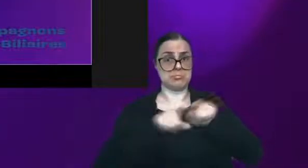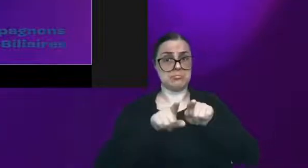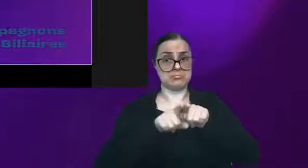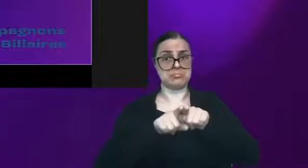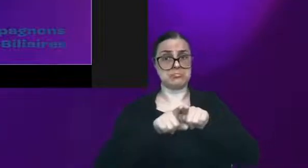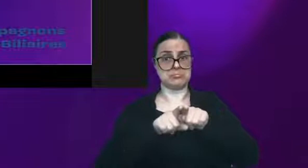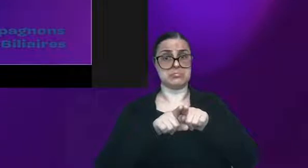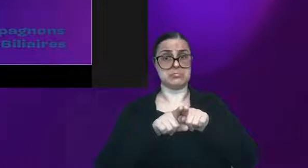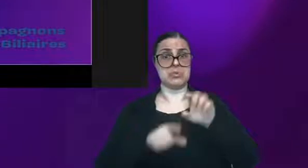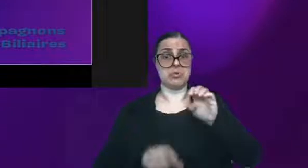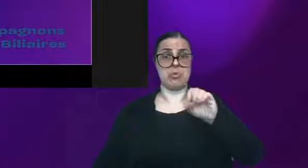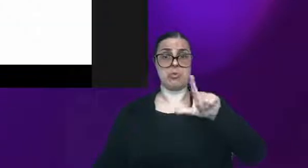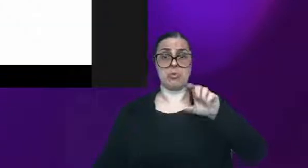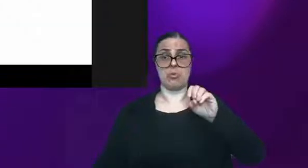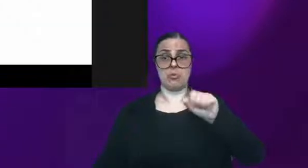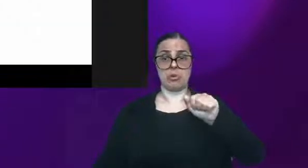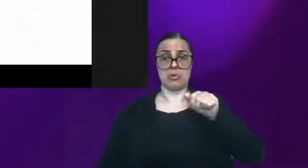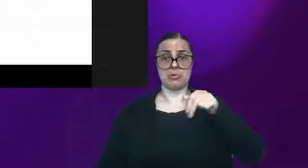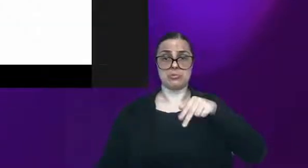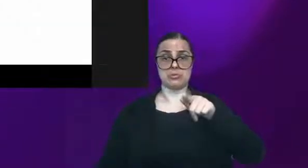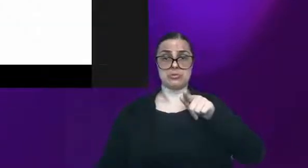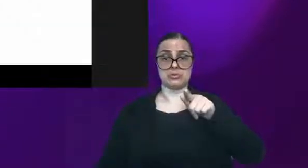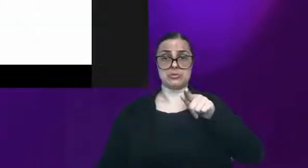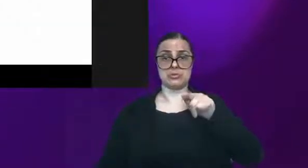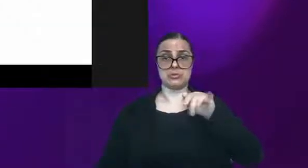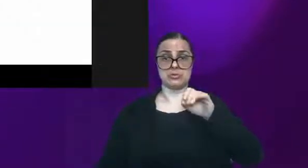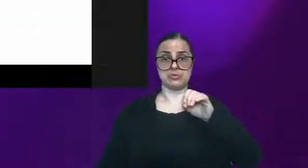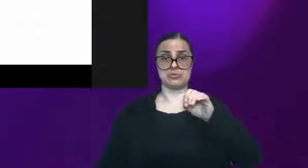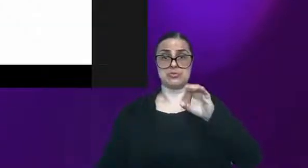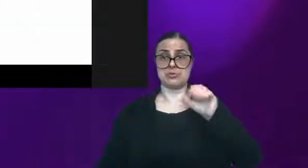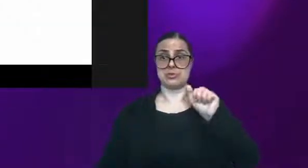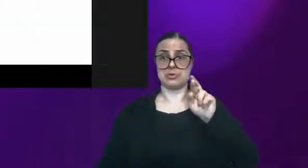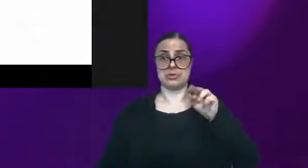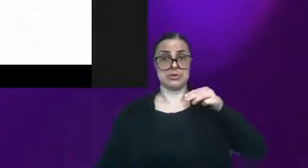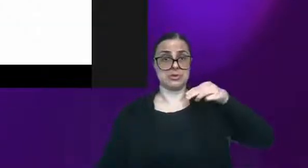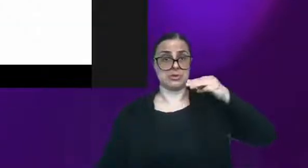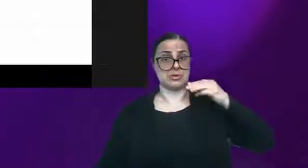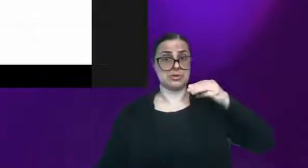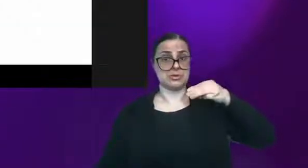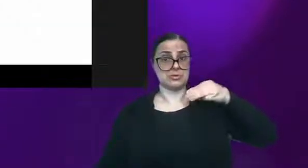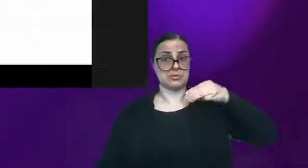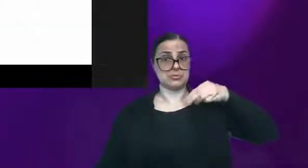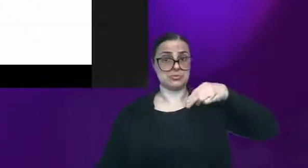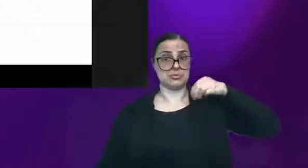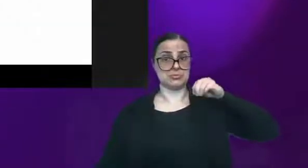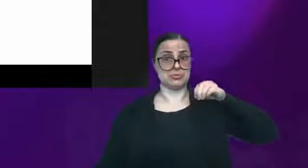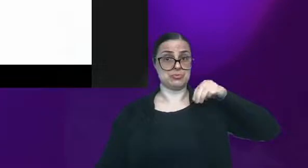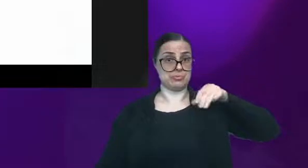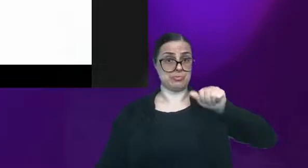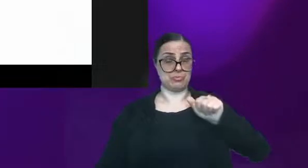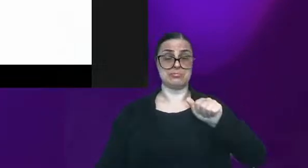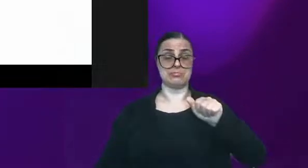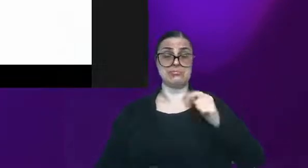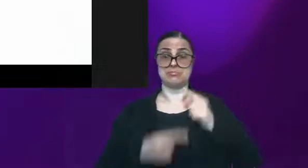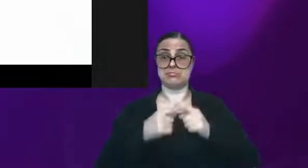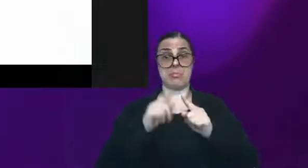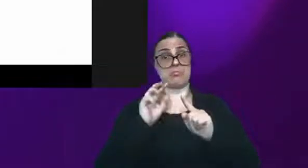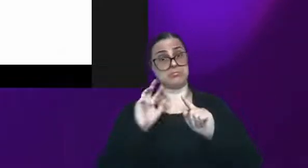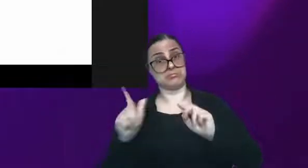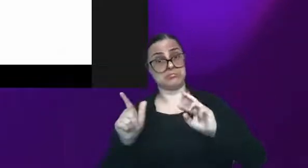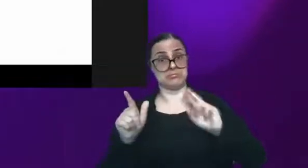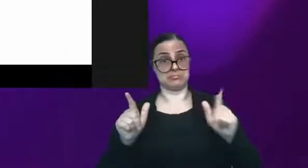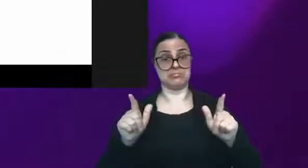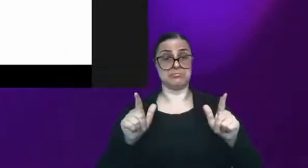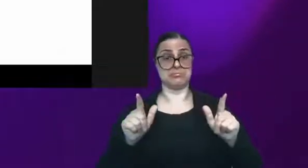duas maneiras diferentes, digamos assim. Uma coisa, de facto, é o transplante por colangiocarcinoma e outra é o transplante